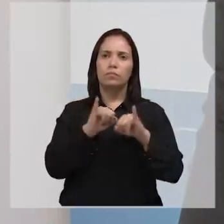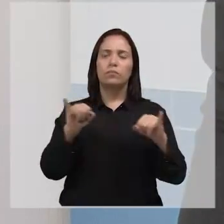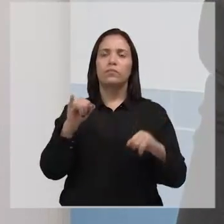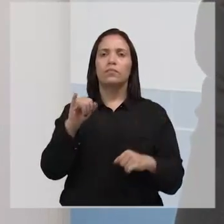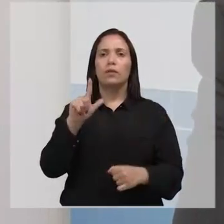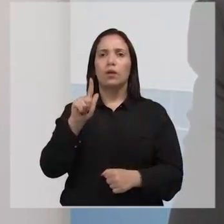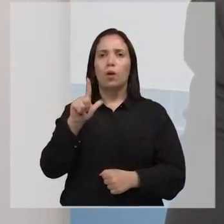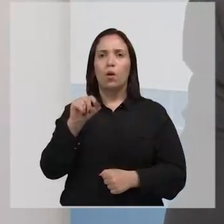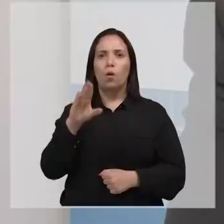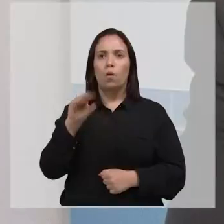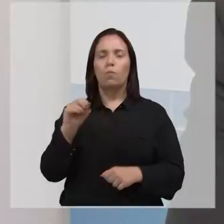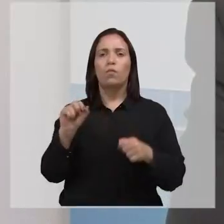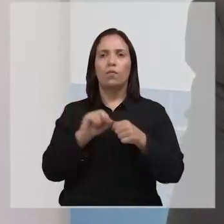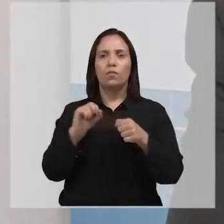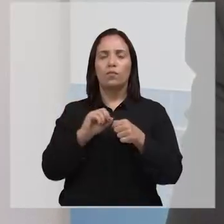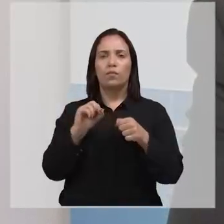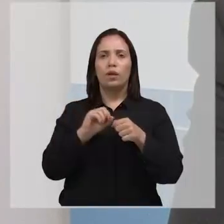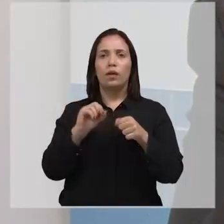Globo fez